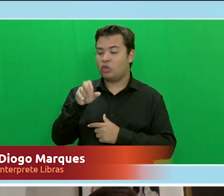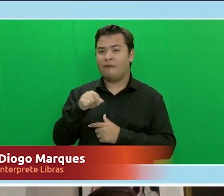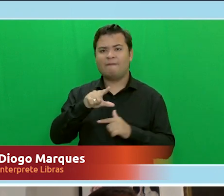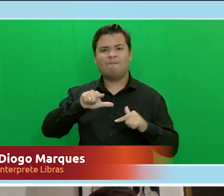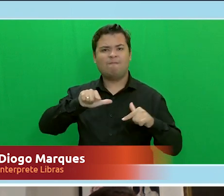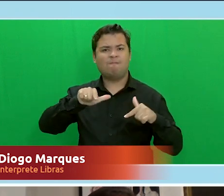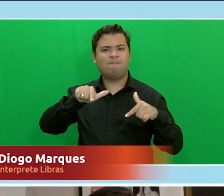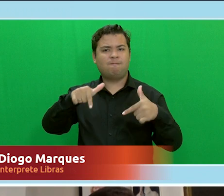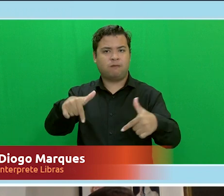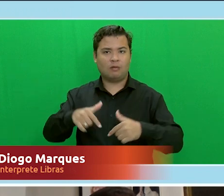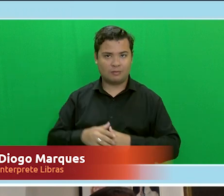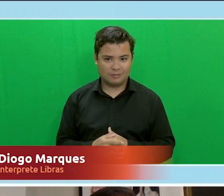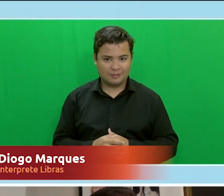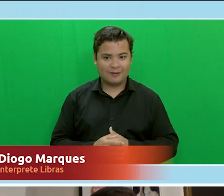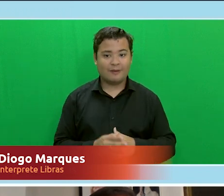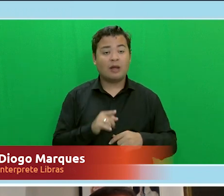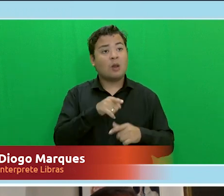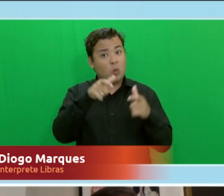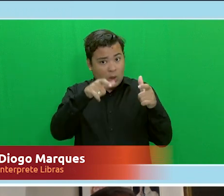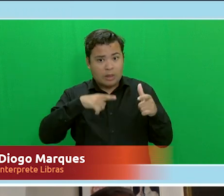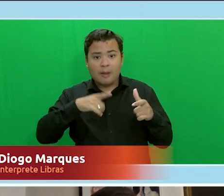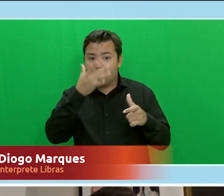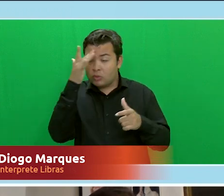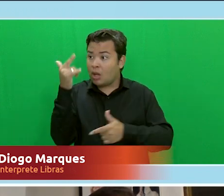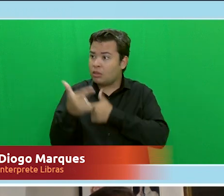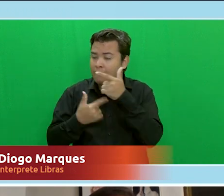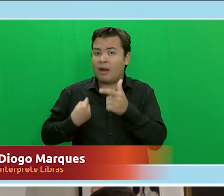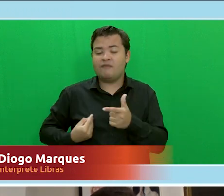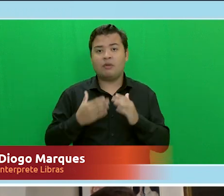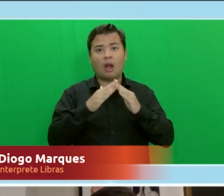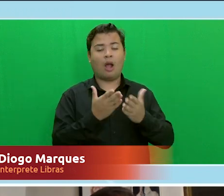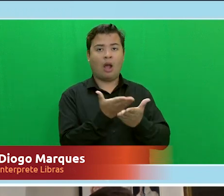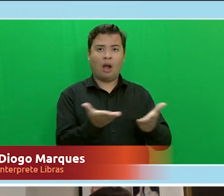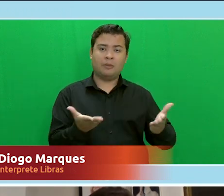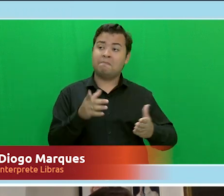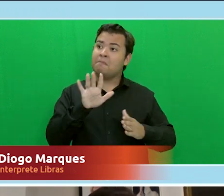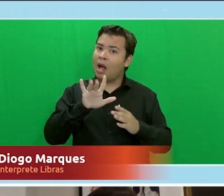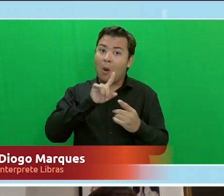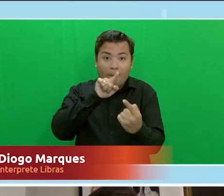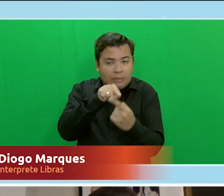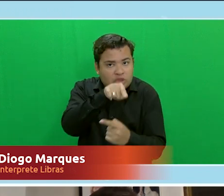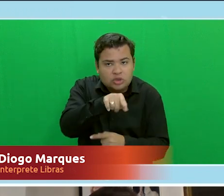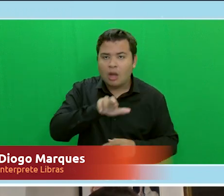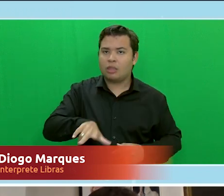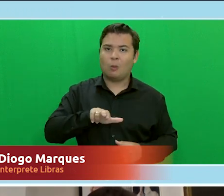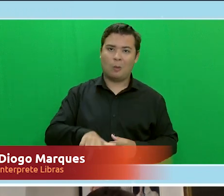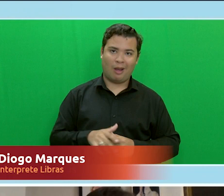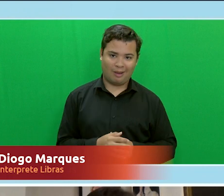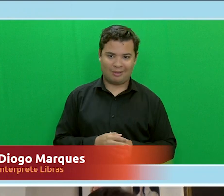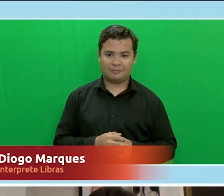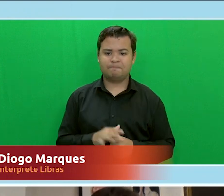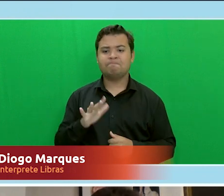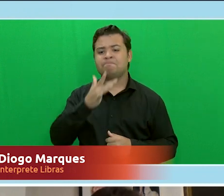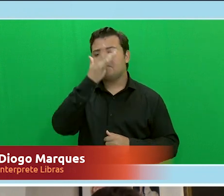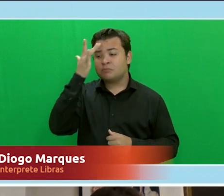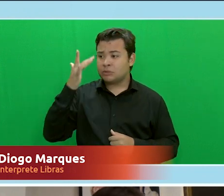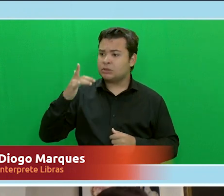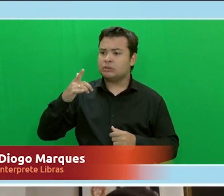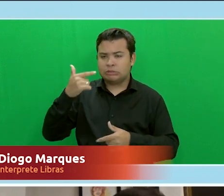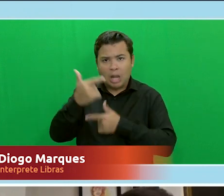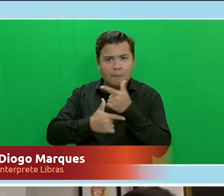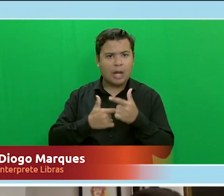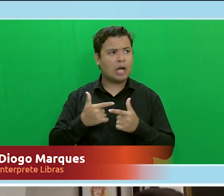espaço de resistência. Ali não era para ter a classe trabalhadora. E ali a classe trabalhadora